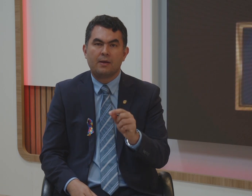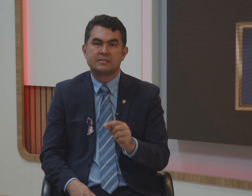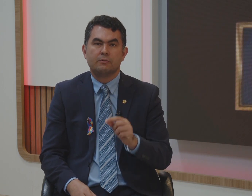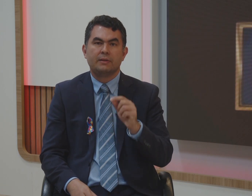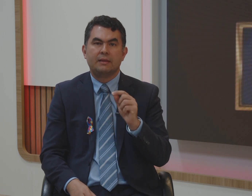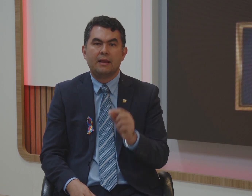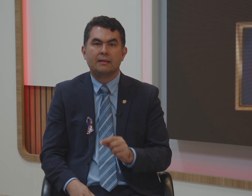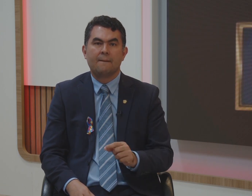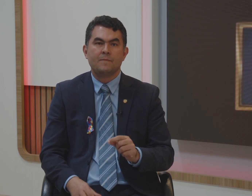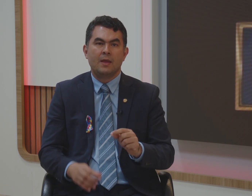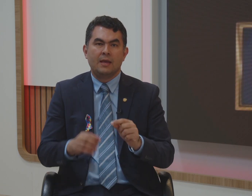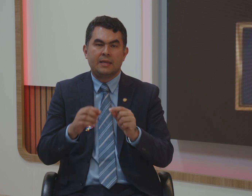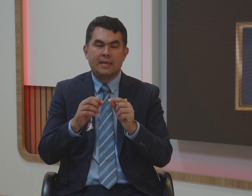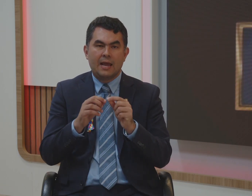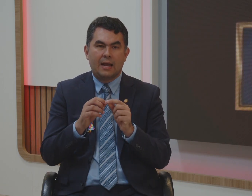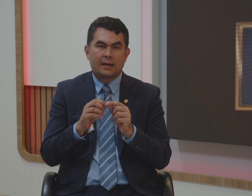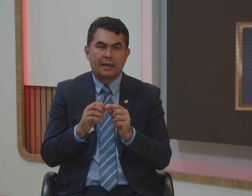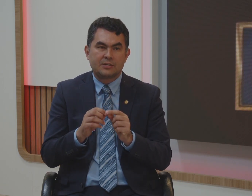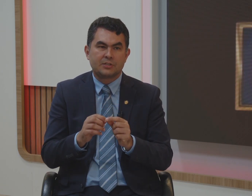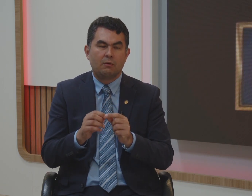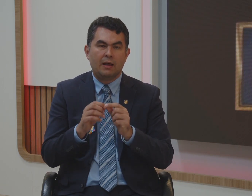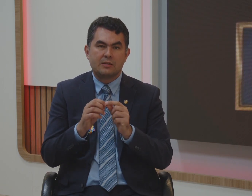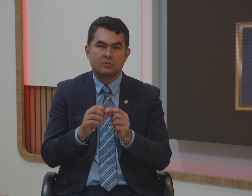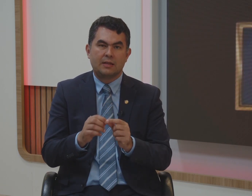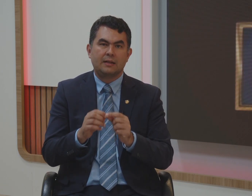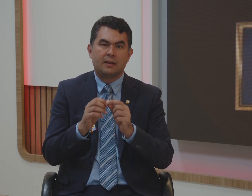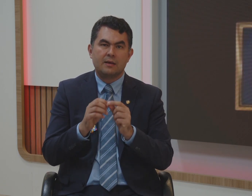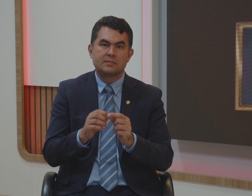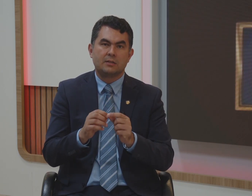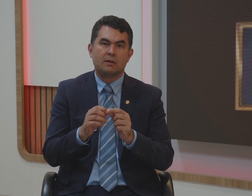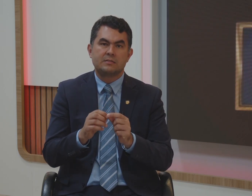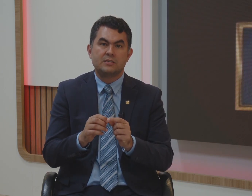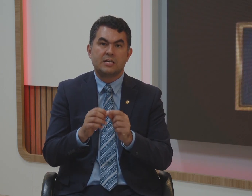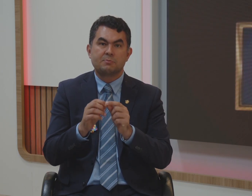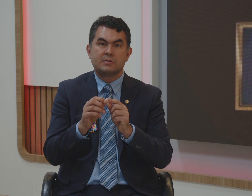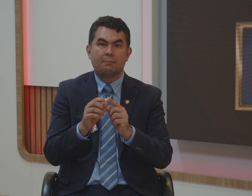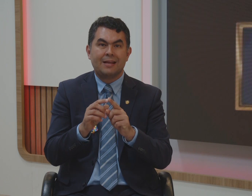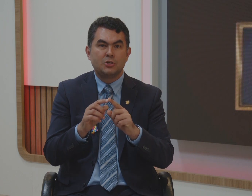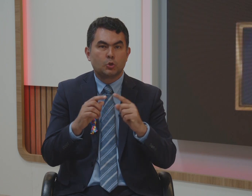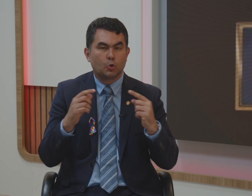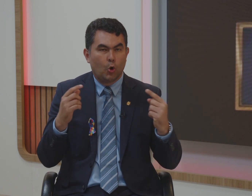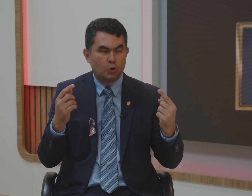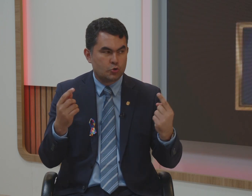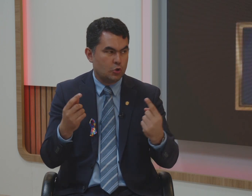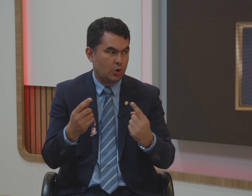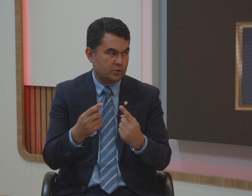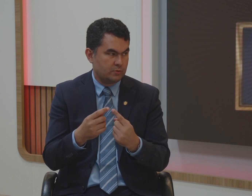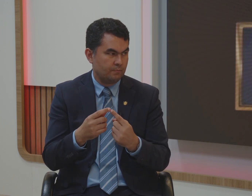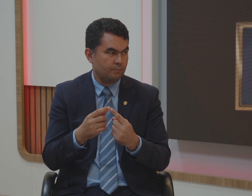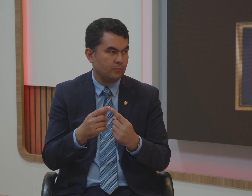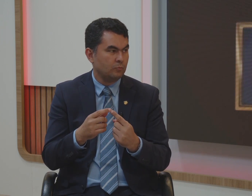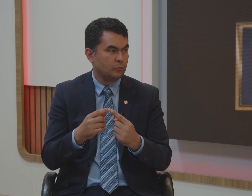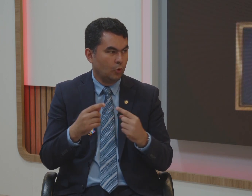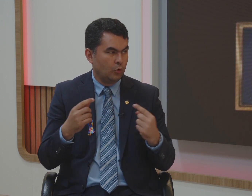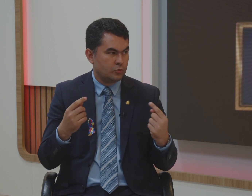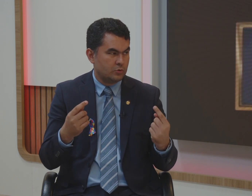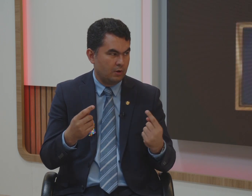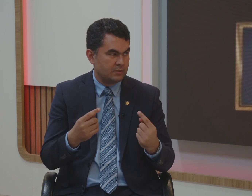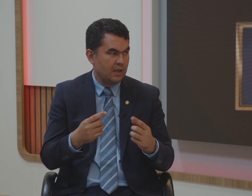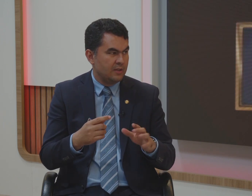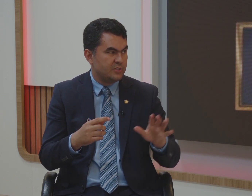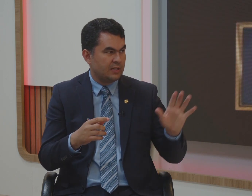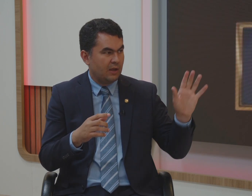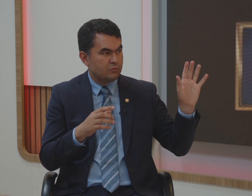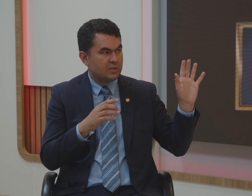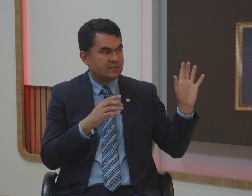que a população entenda que a questão relacionada à criança e adolescente é responsabilidade de todos nós. Todos